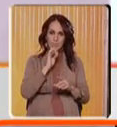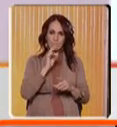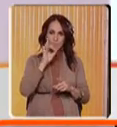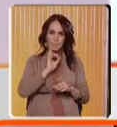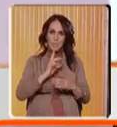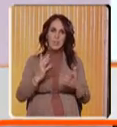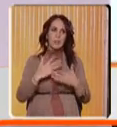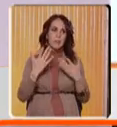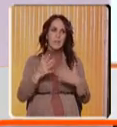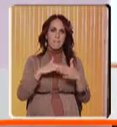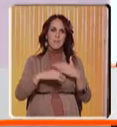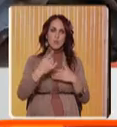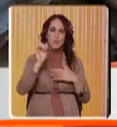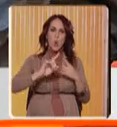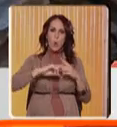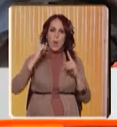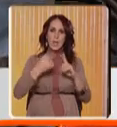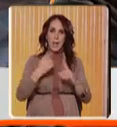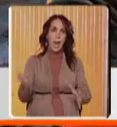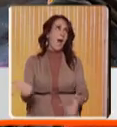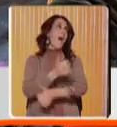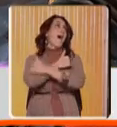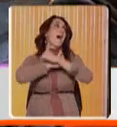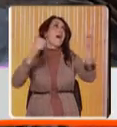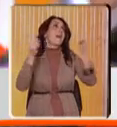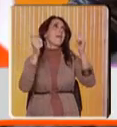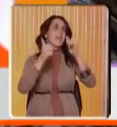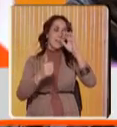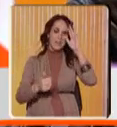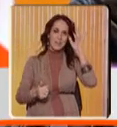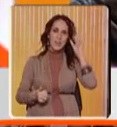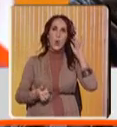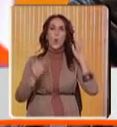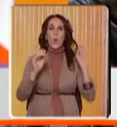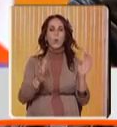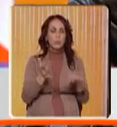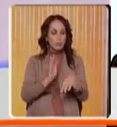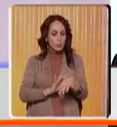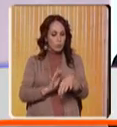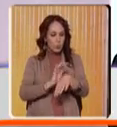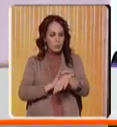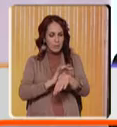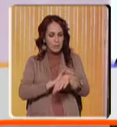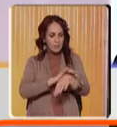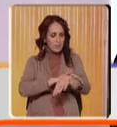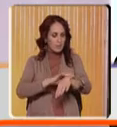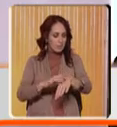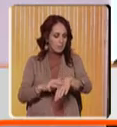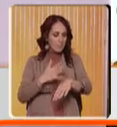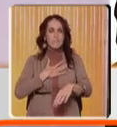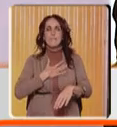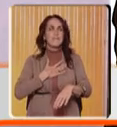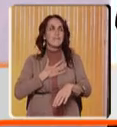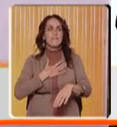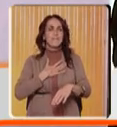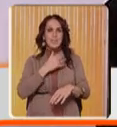elas... Oh, possivelmente fazem uma vez por ano e aquilo é o máximo. Ou então até o toque e a carícia pode ser...